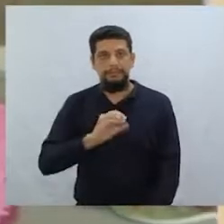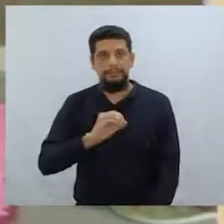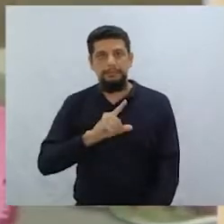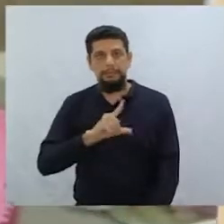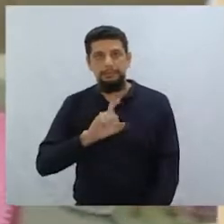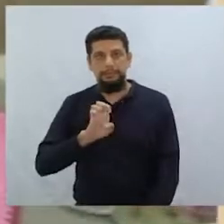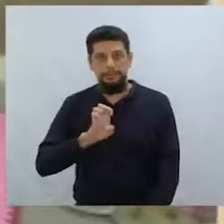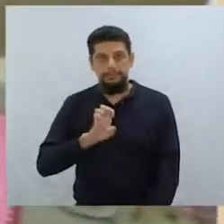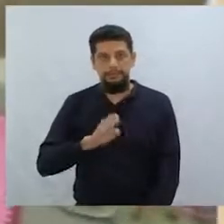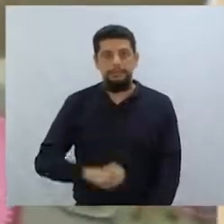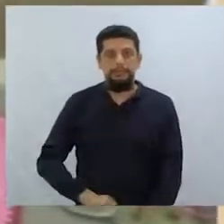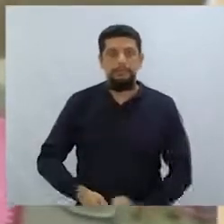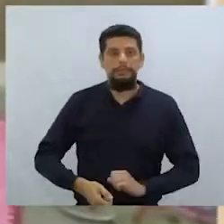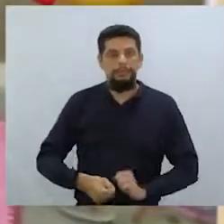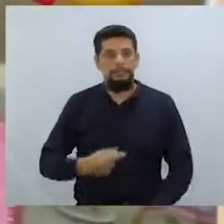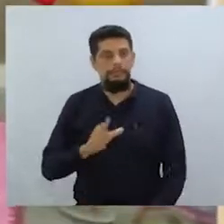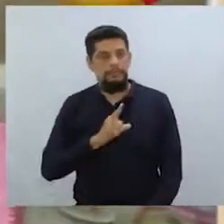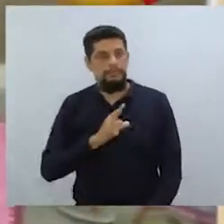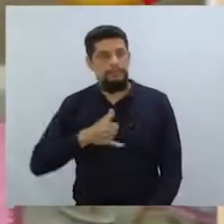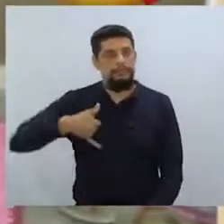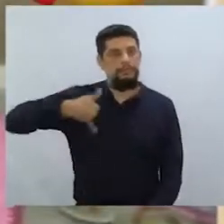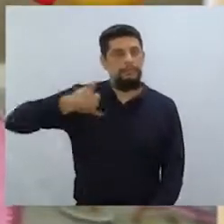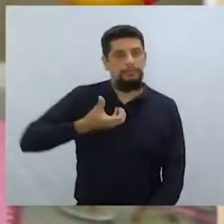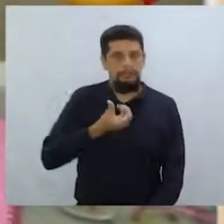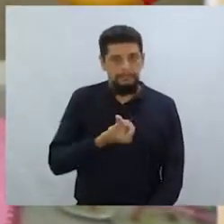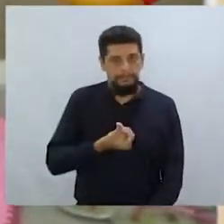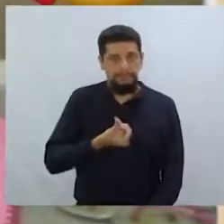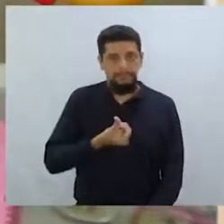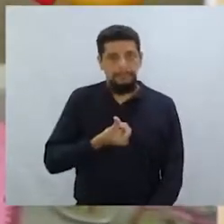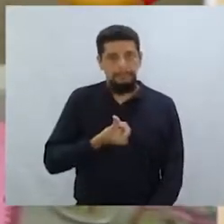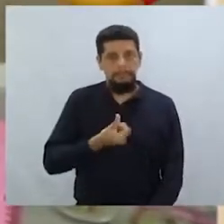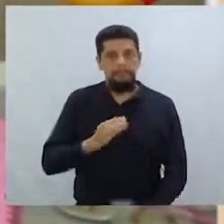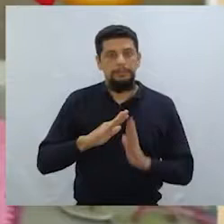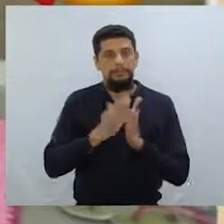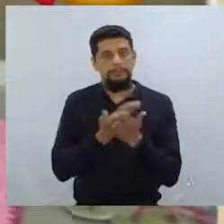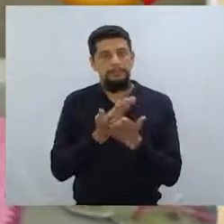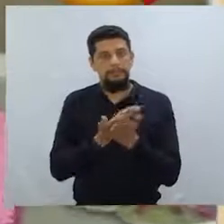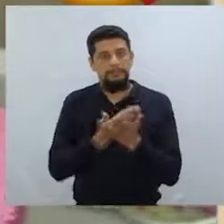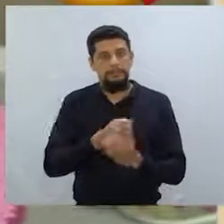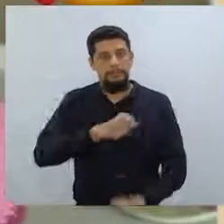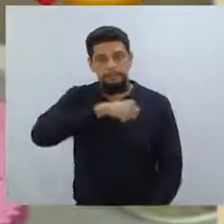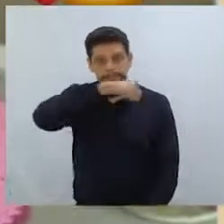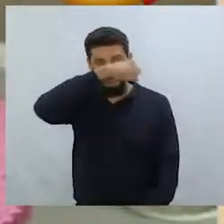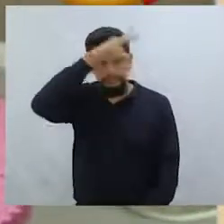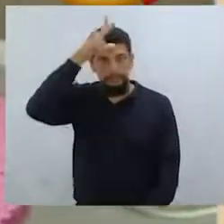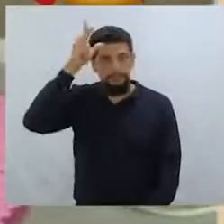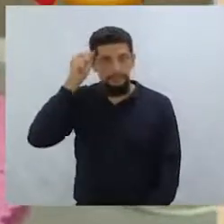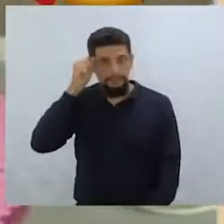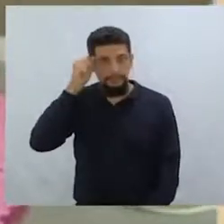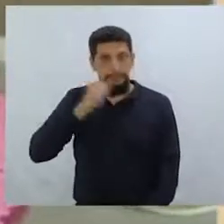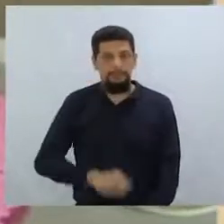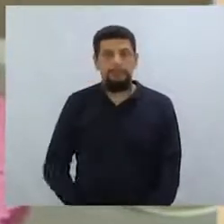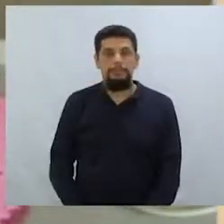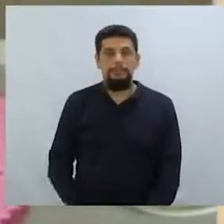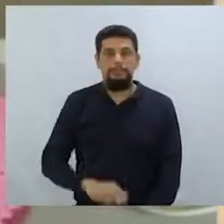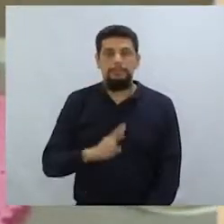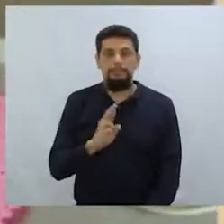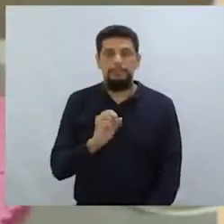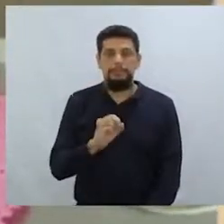sou Nicole Nisnet Gomes, eu tenho 6 anos e eu estudo na